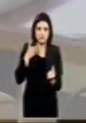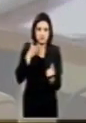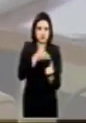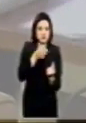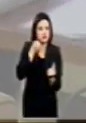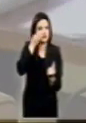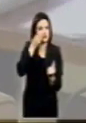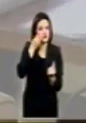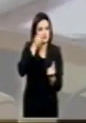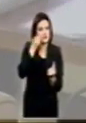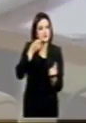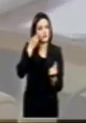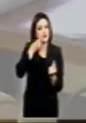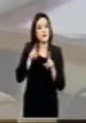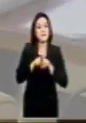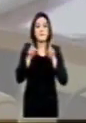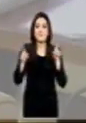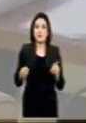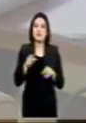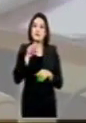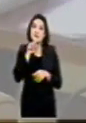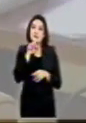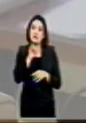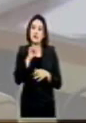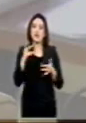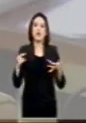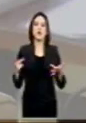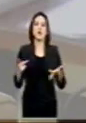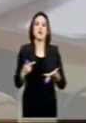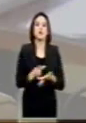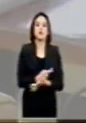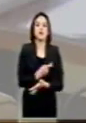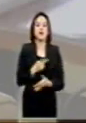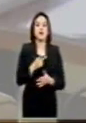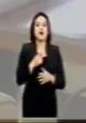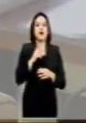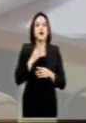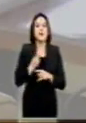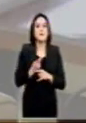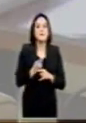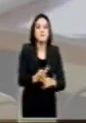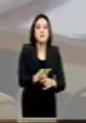hipótese, mas estou dizendo que, em tese, a determinação de busca e apreensão